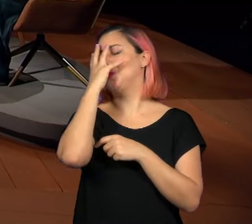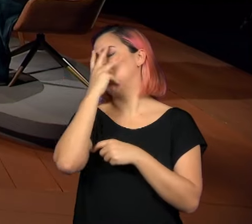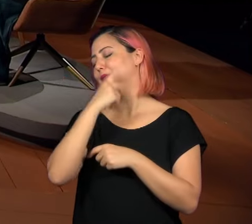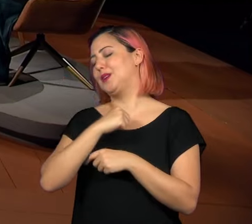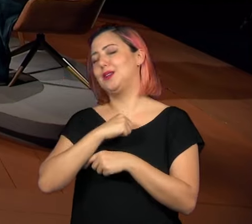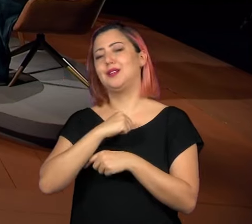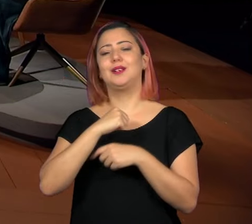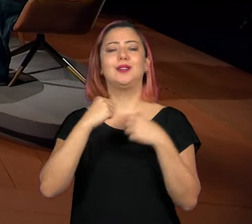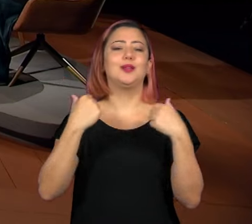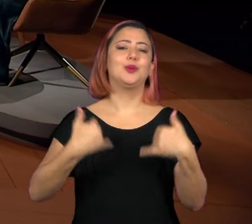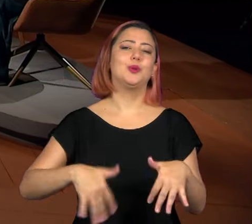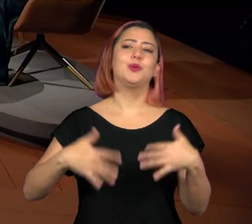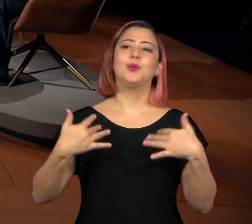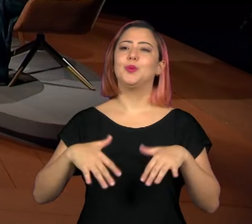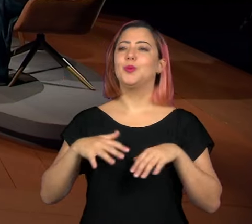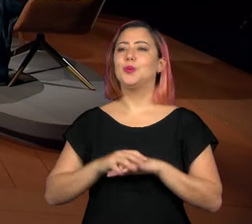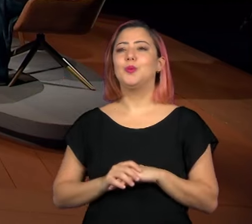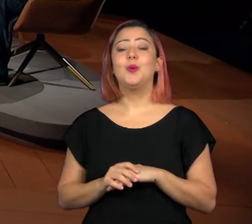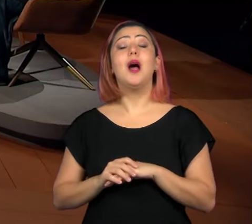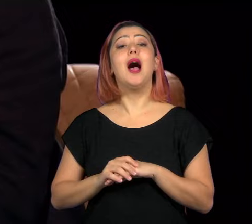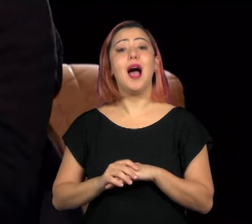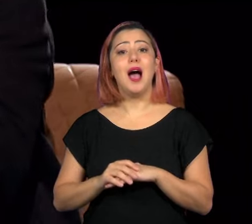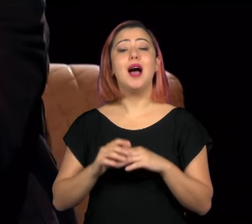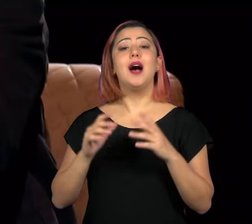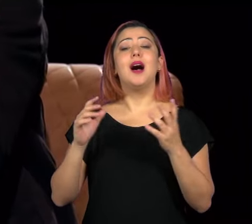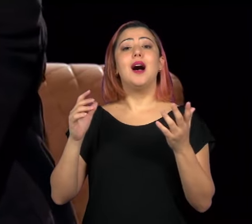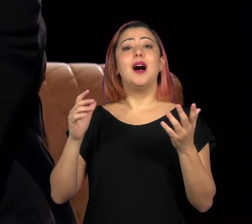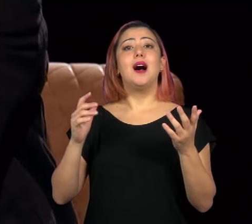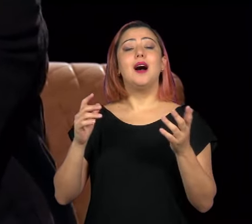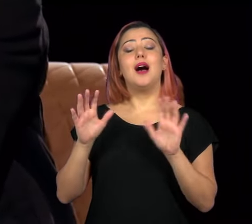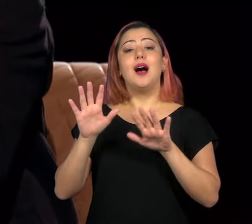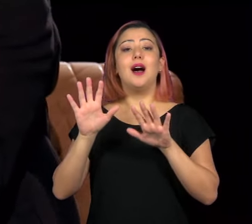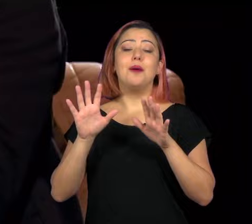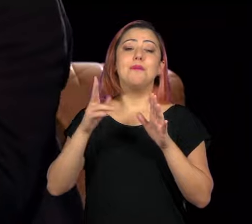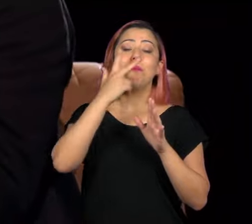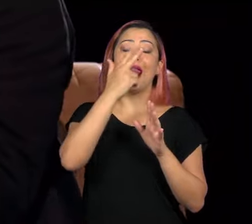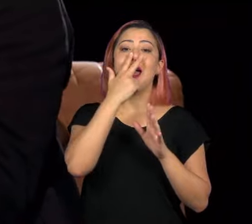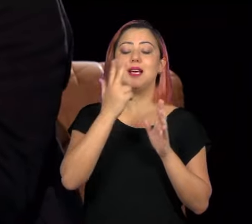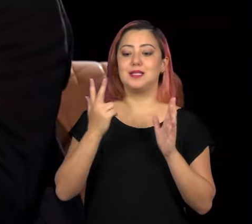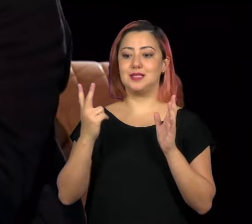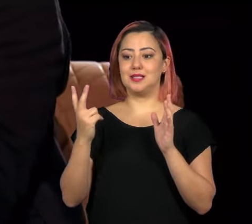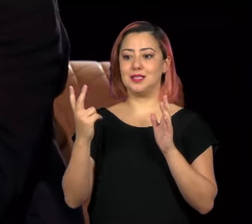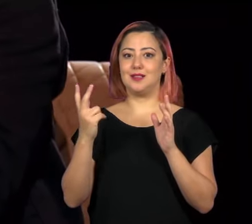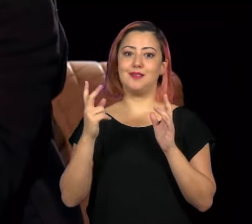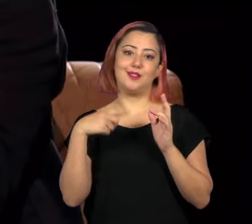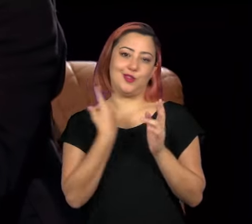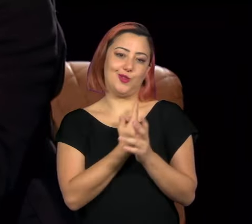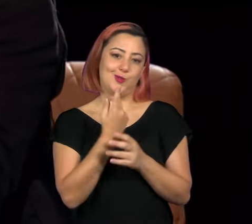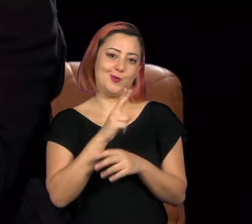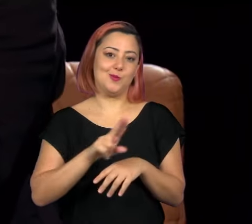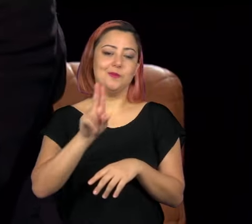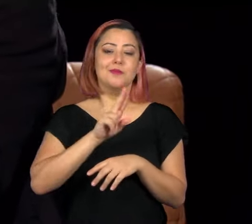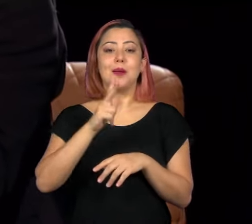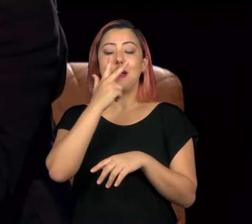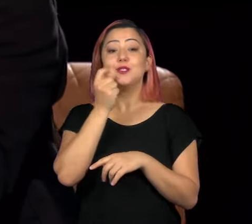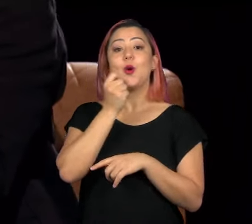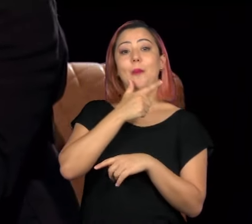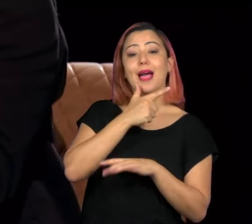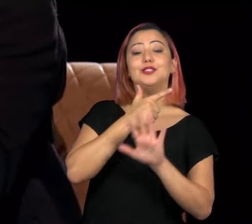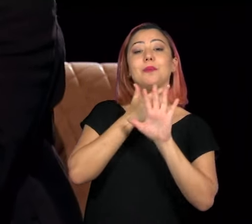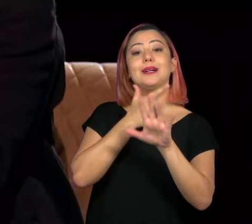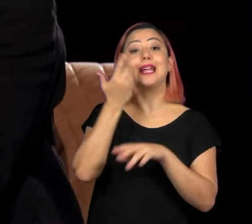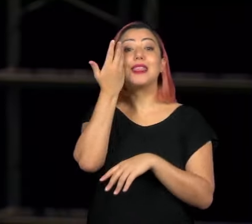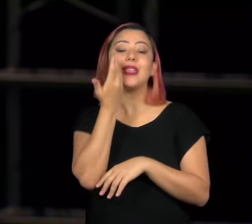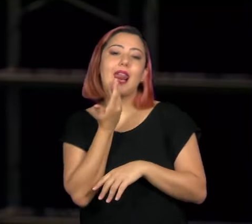muito... Nossa, e ele vai para essa coisa híbrida que eu falo. Vamos dizer, uma, a gente costuma falar, né, uma comédia dramática,